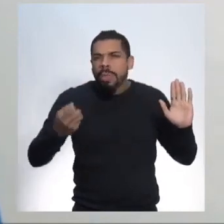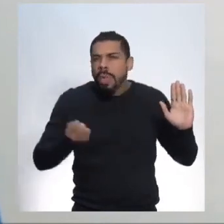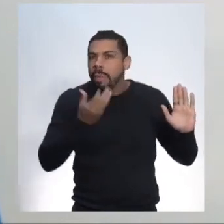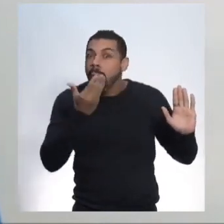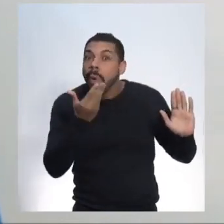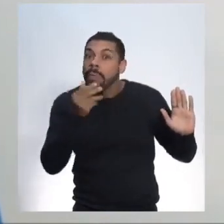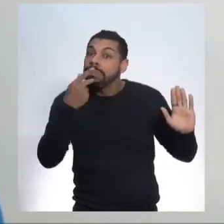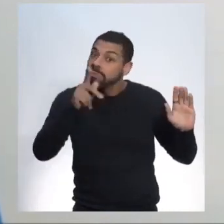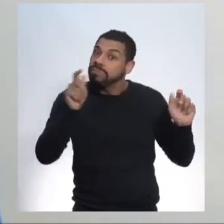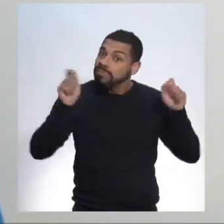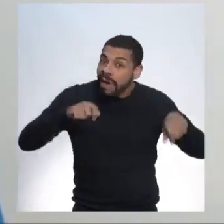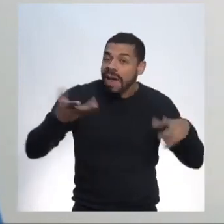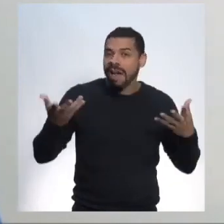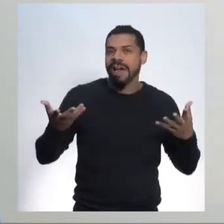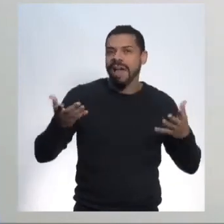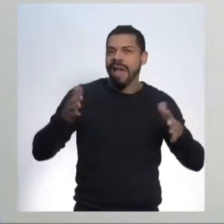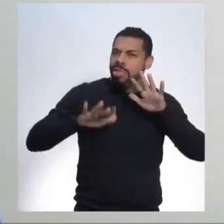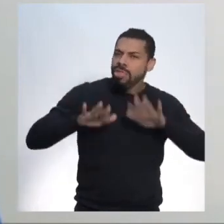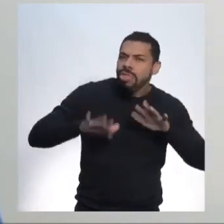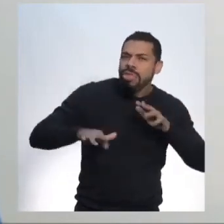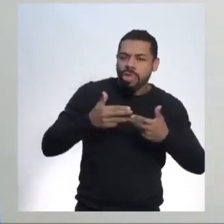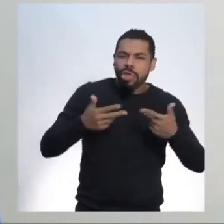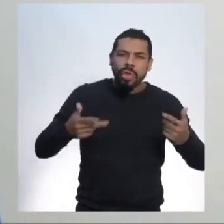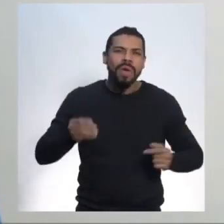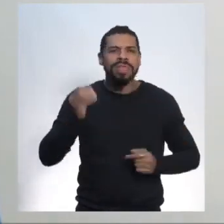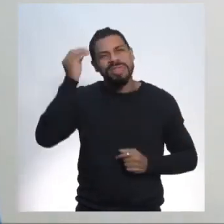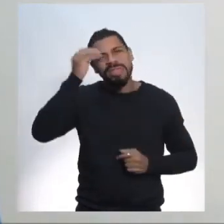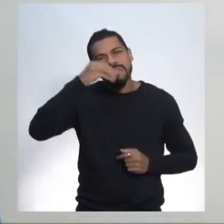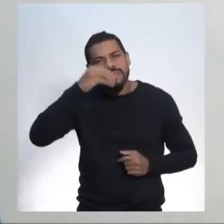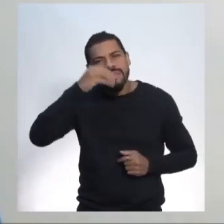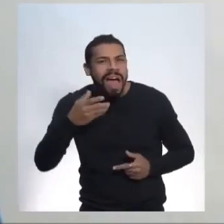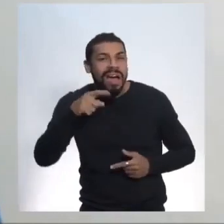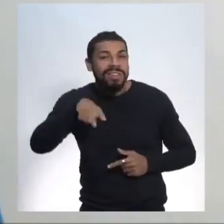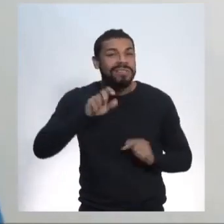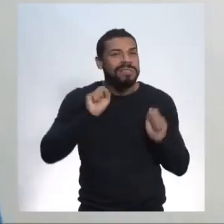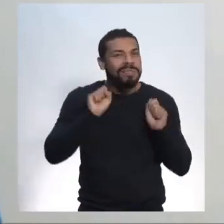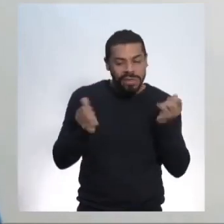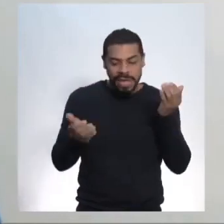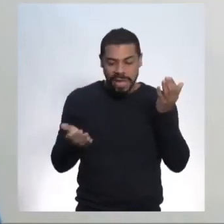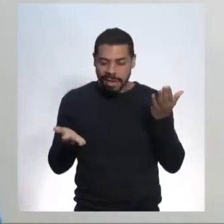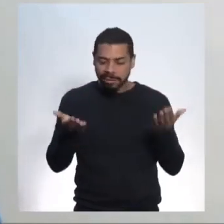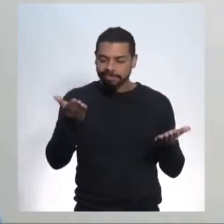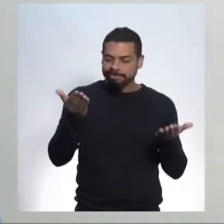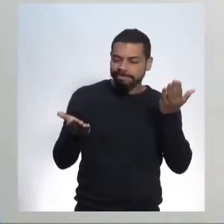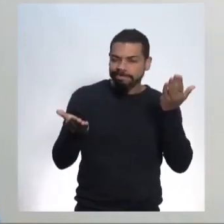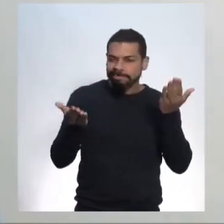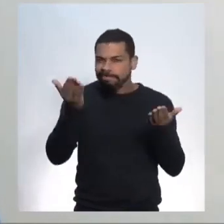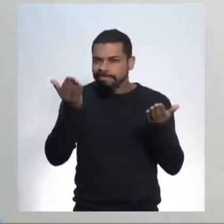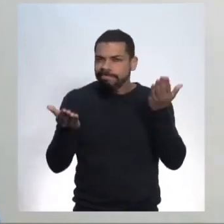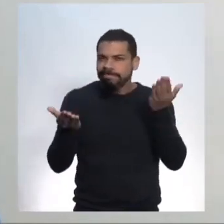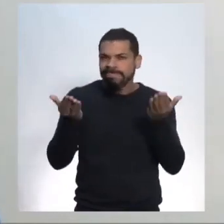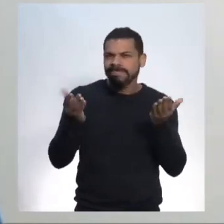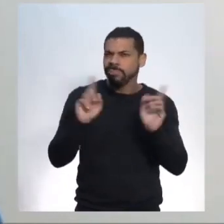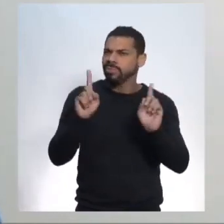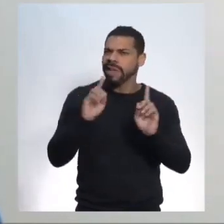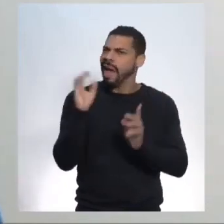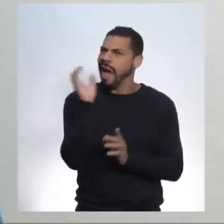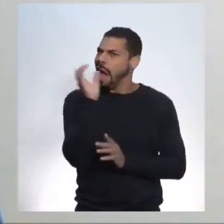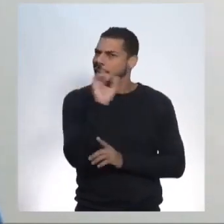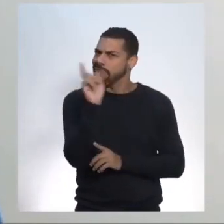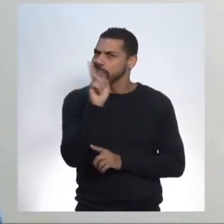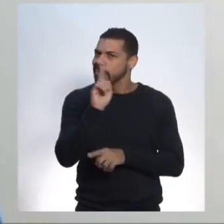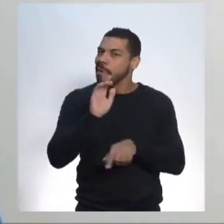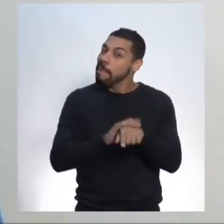fragilidades também, pensa nisso sempre, em como você consegue equilibrar essas questões. Não tenha pressa, mas